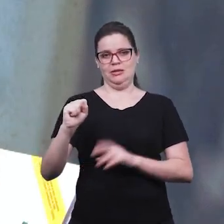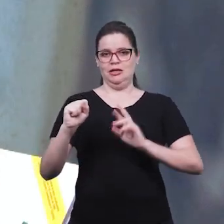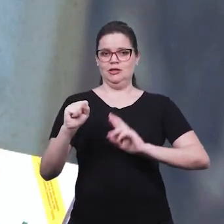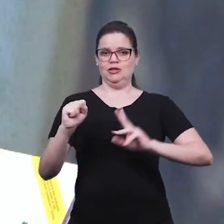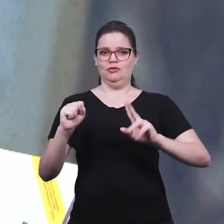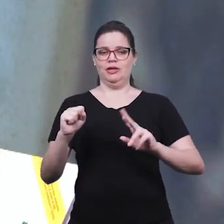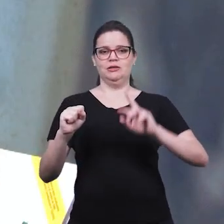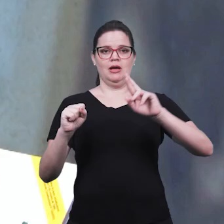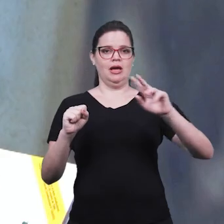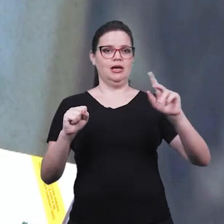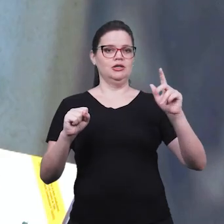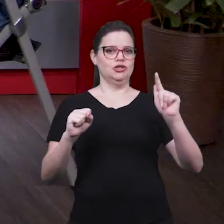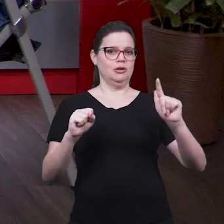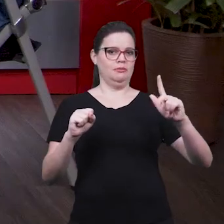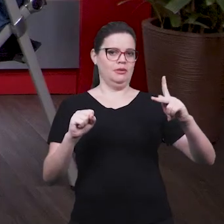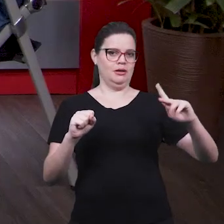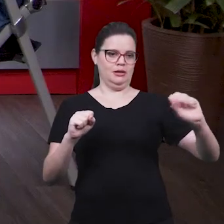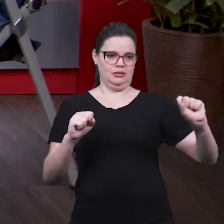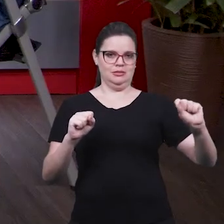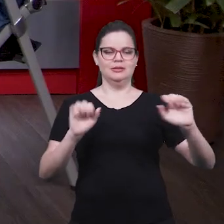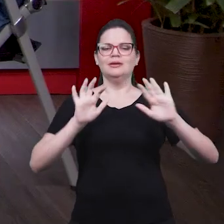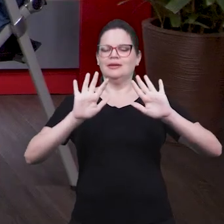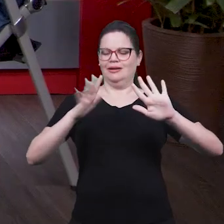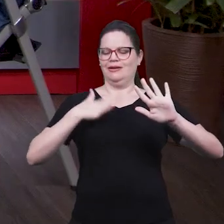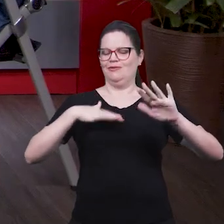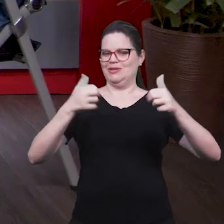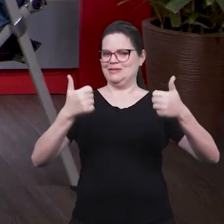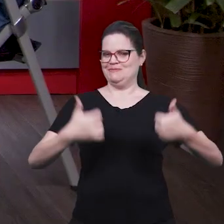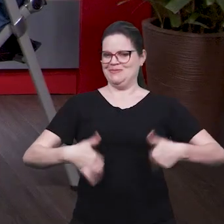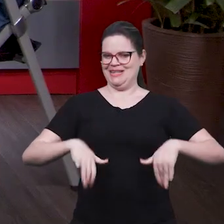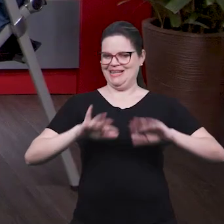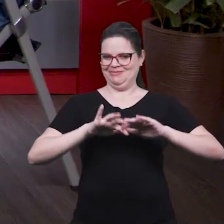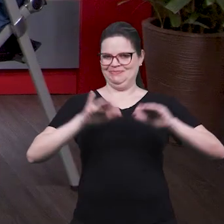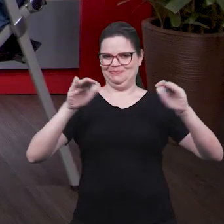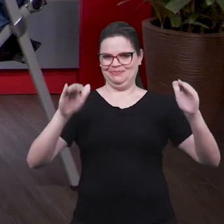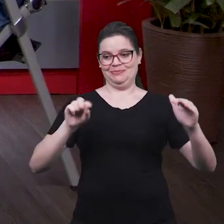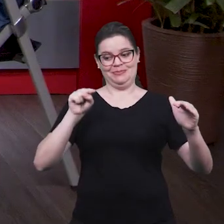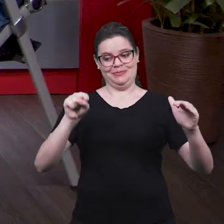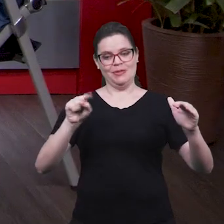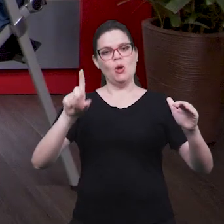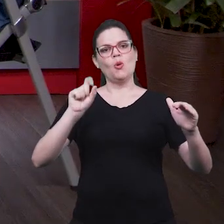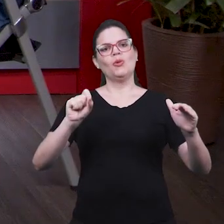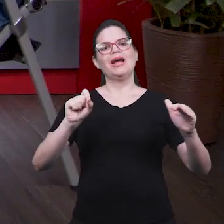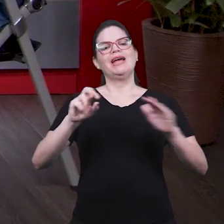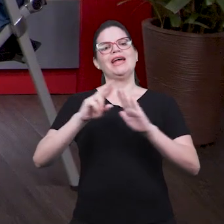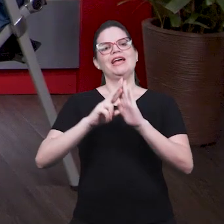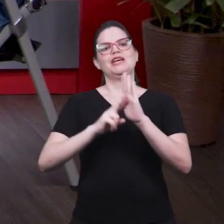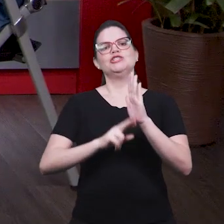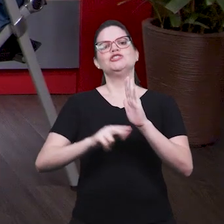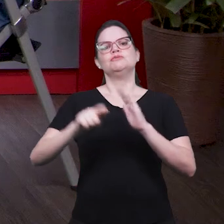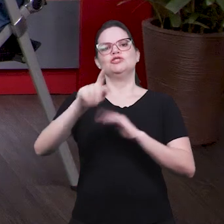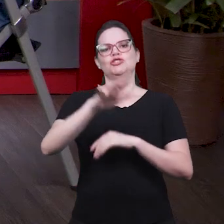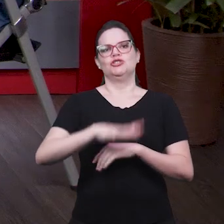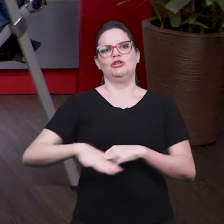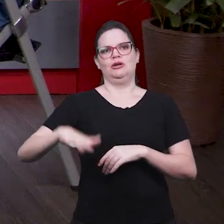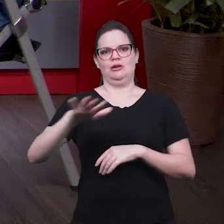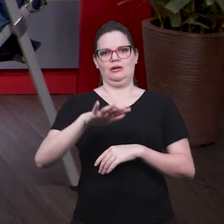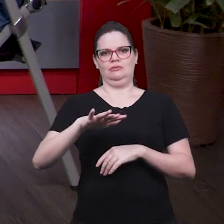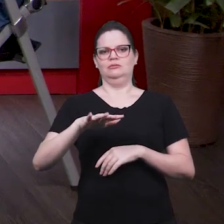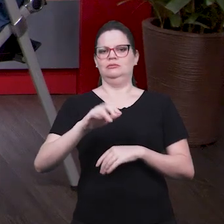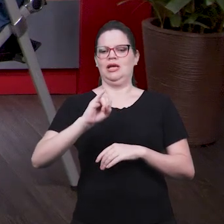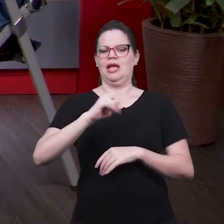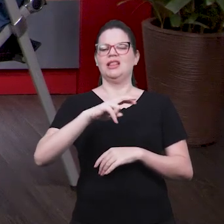do RGPS. Só explica para quem... Explicando. RGPS é o Regime Geral de Previdência Social, o